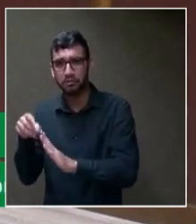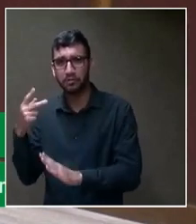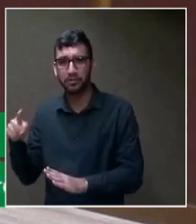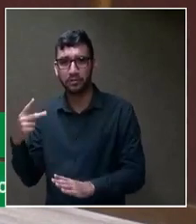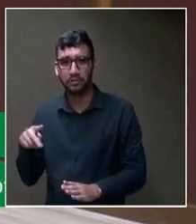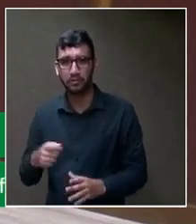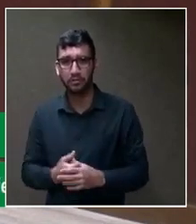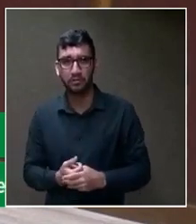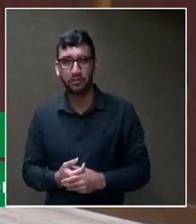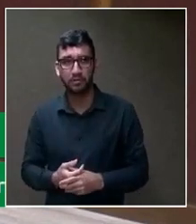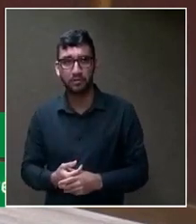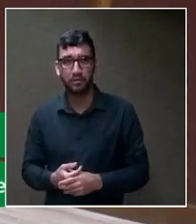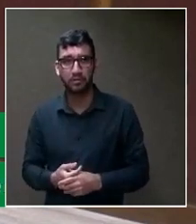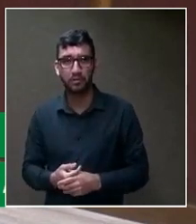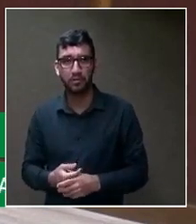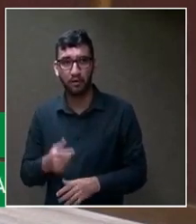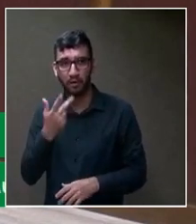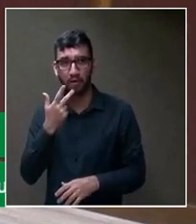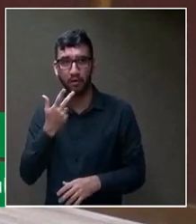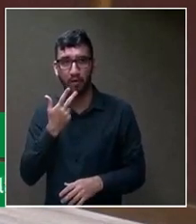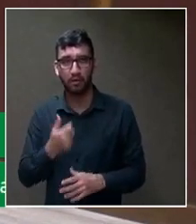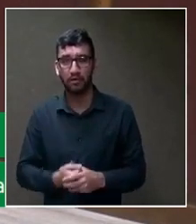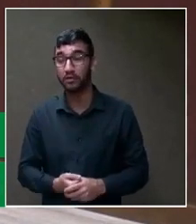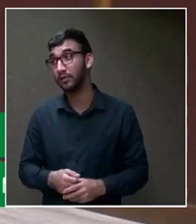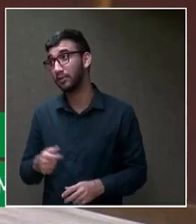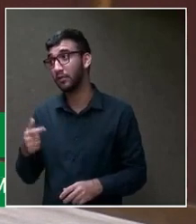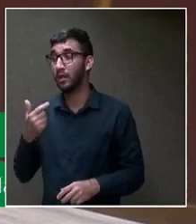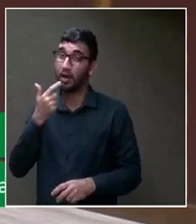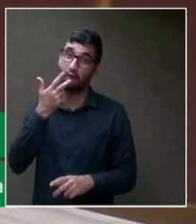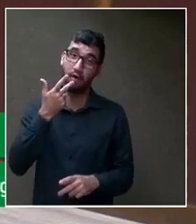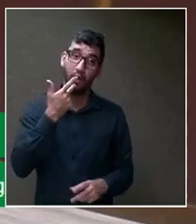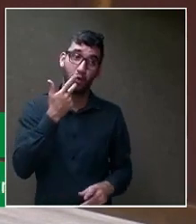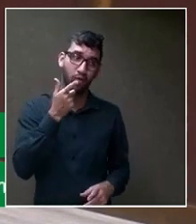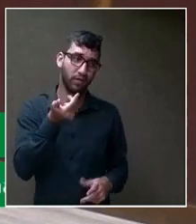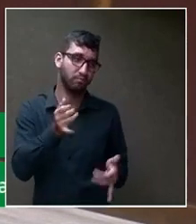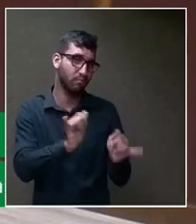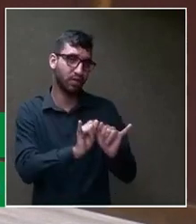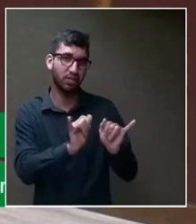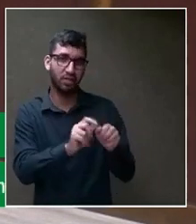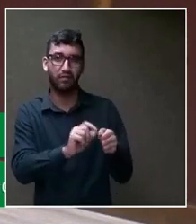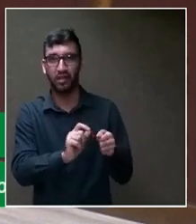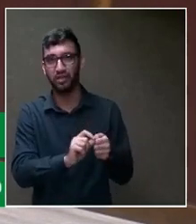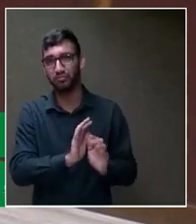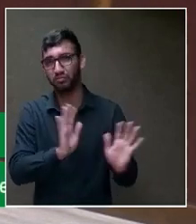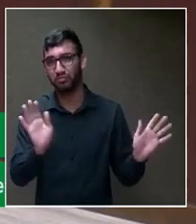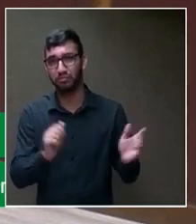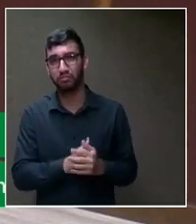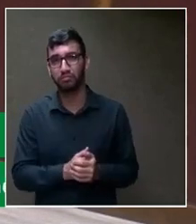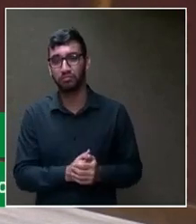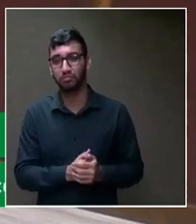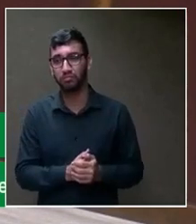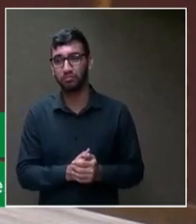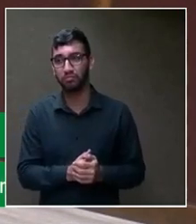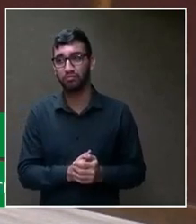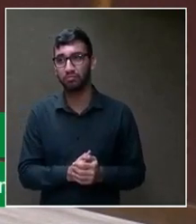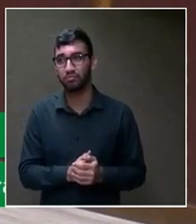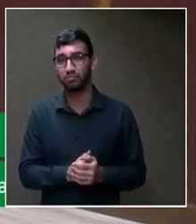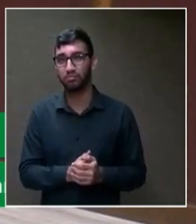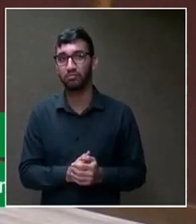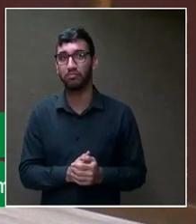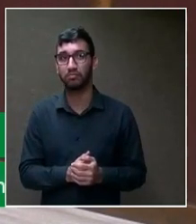seja, a vida dele? Ela falou isso para a senhora? Ela falou que tinha medo de fazer alguma besteira. Com quem?